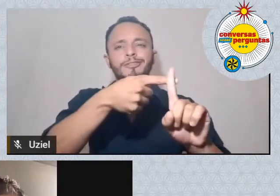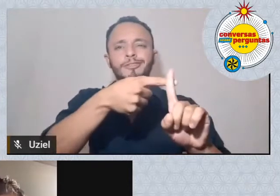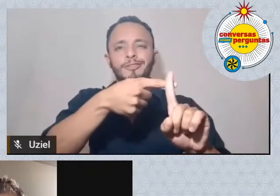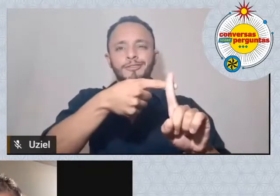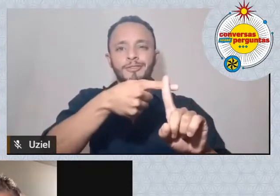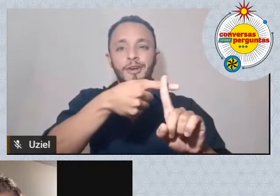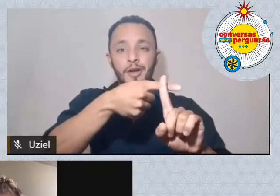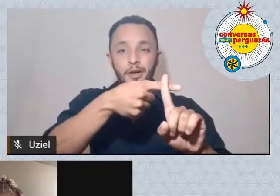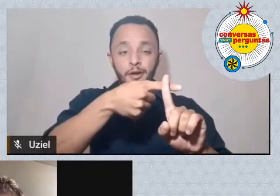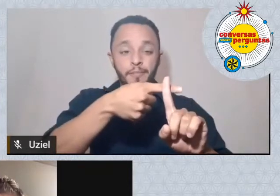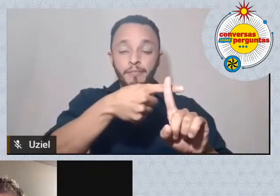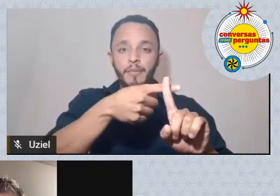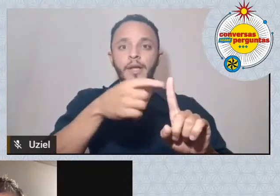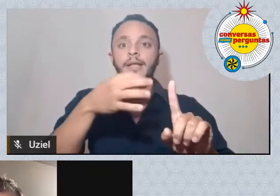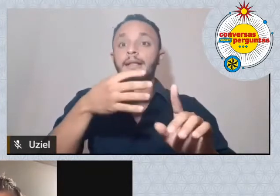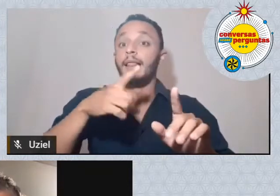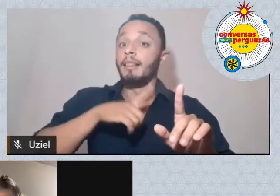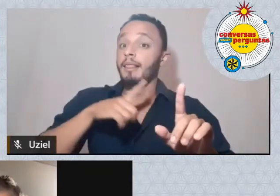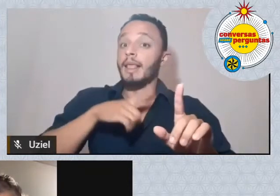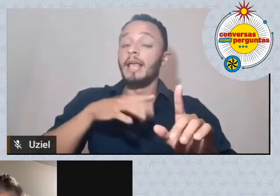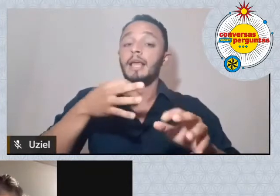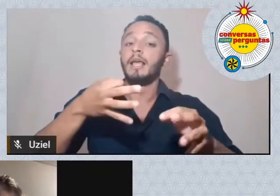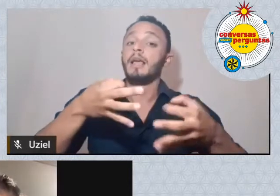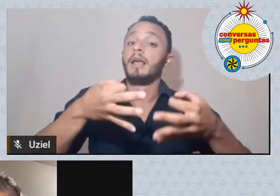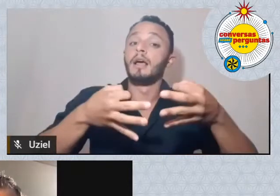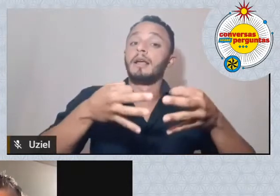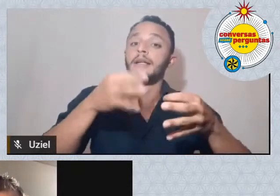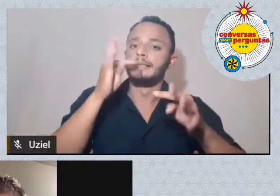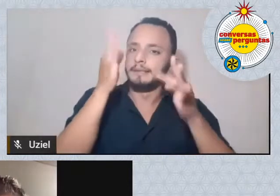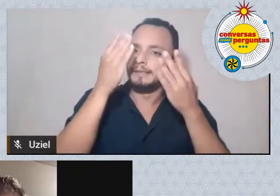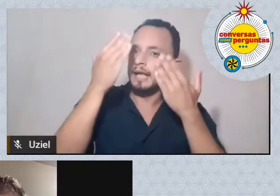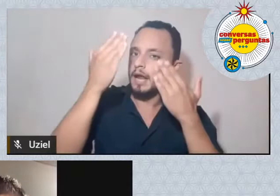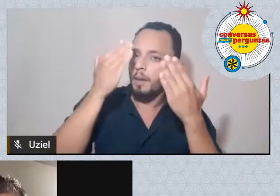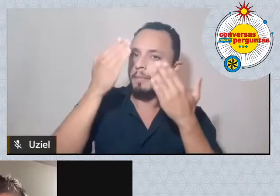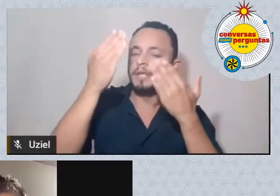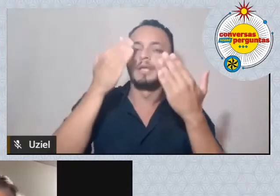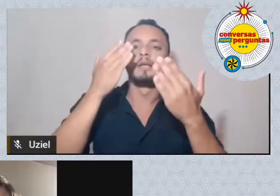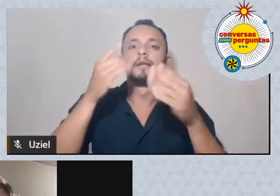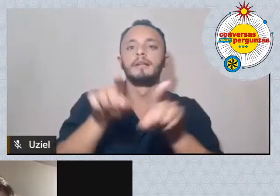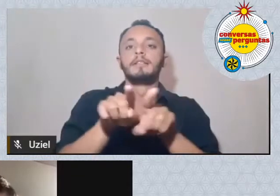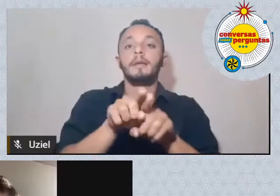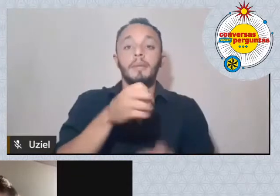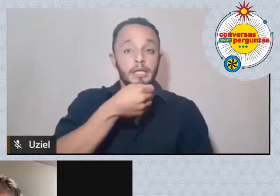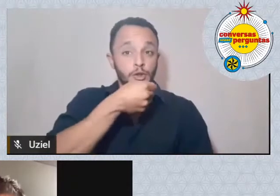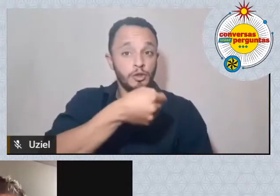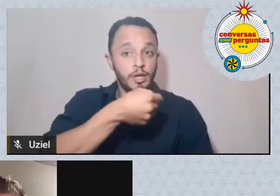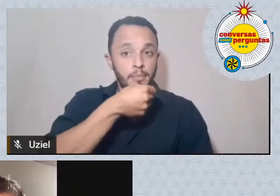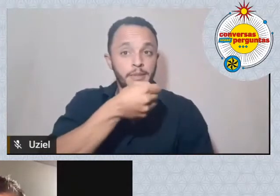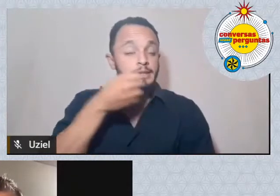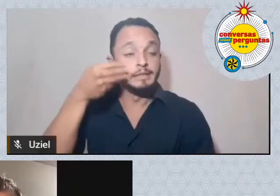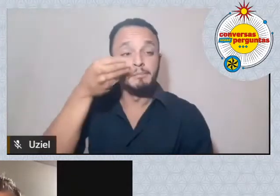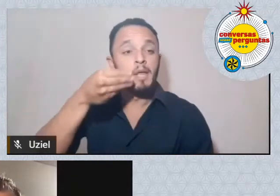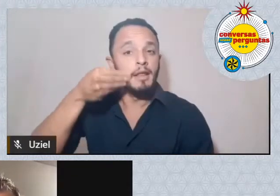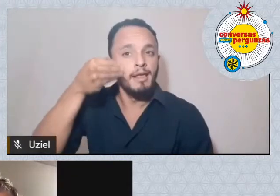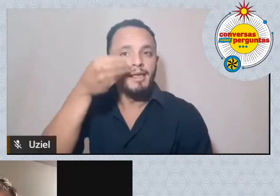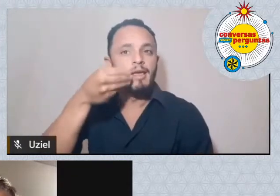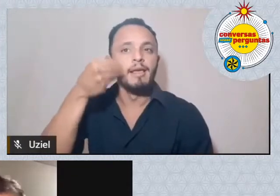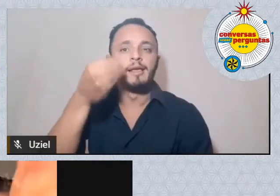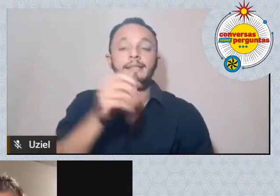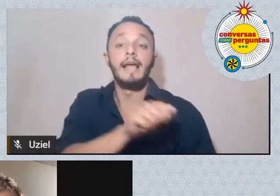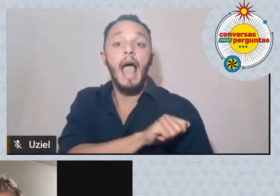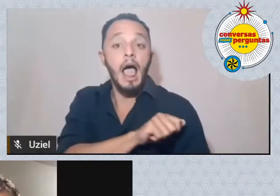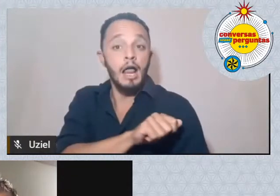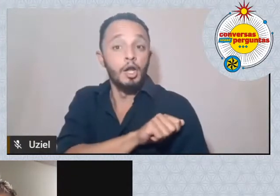muitos analistas, muitos terapeutas pouco experientes nessa matéria, meus alunos na USP, inclusive,